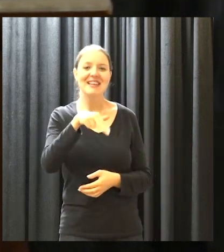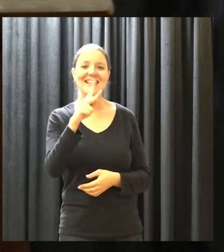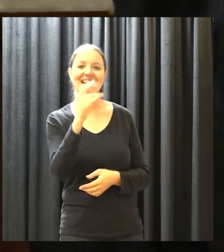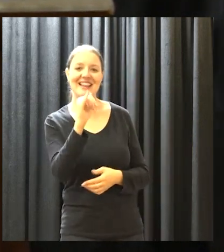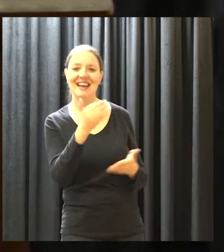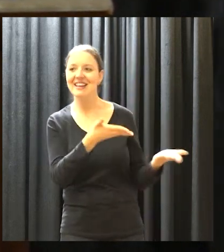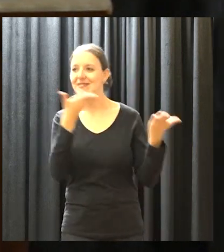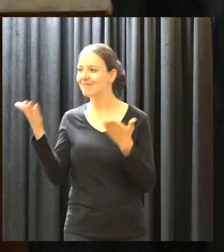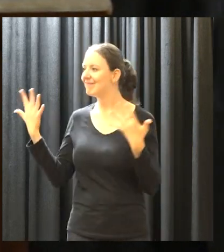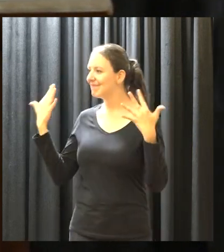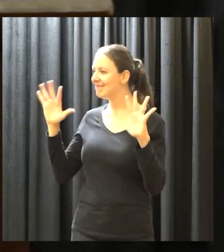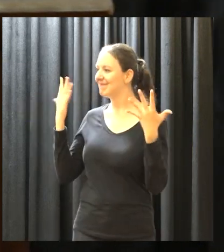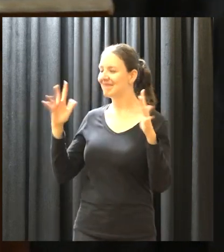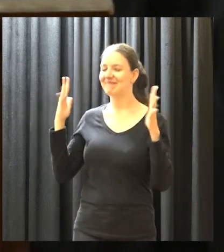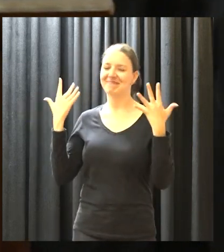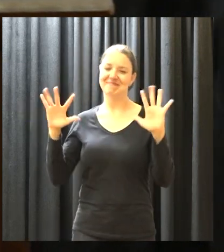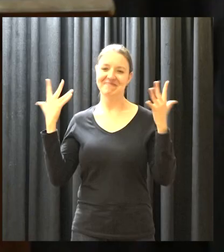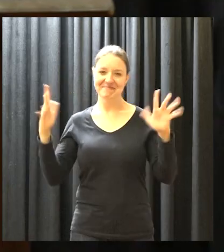salva de palmas para ela.